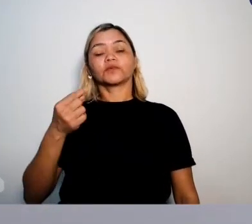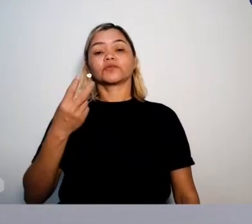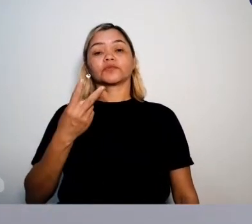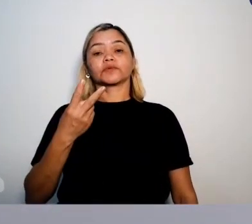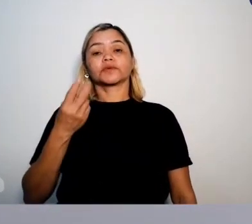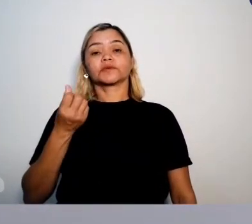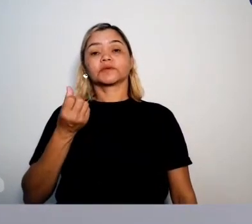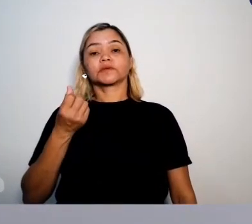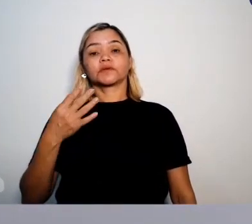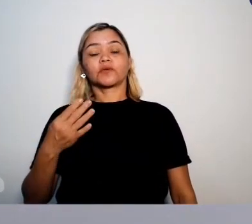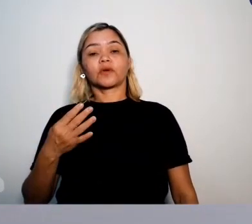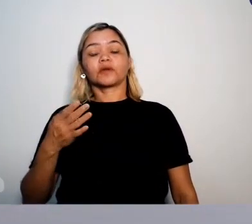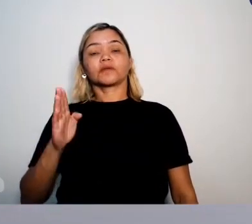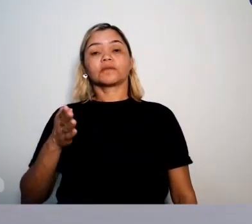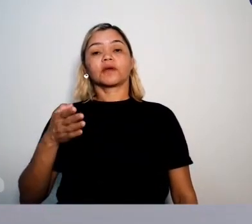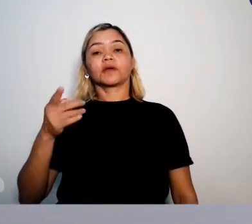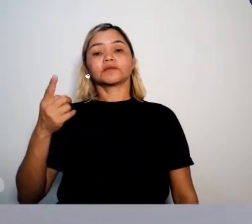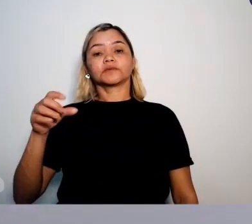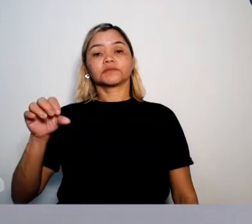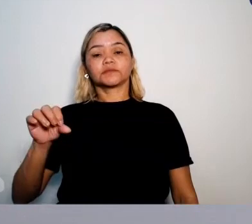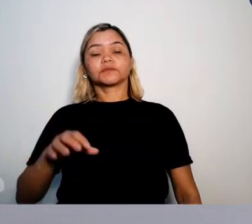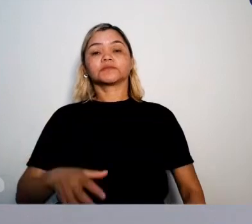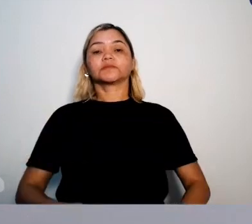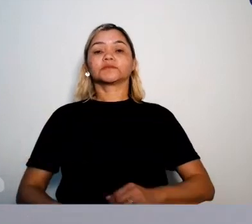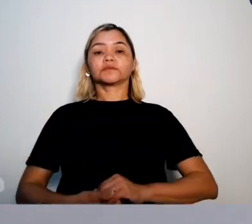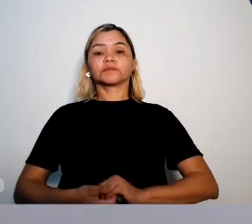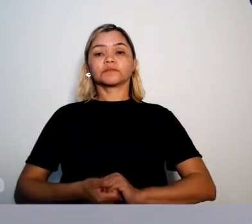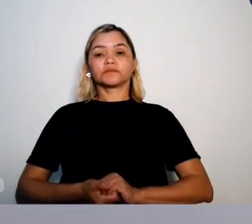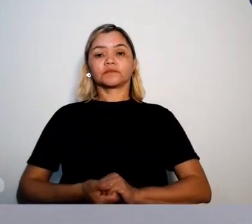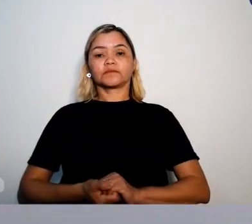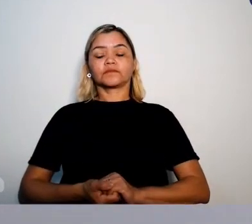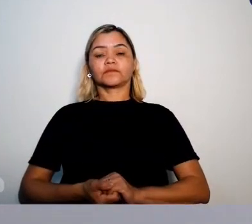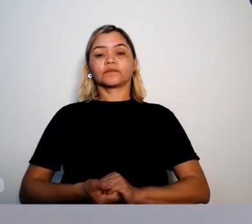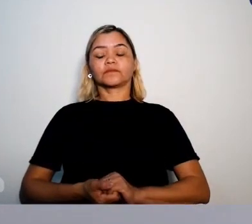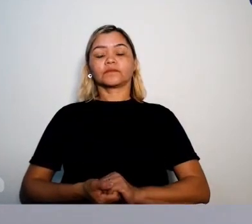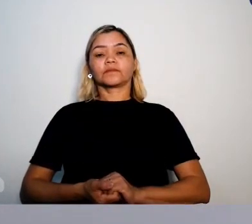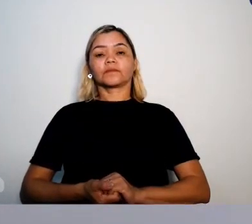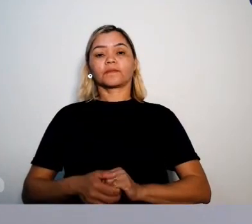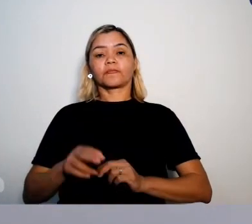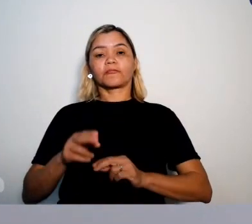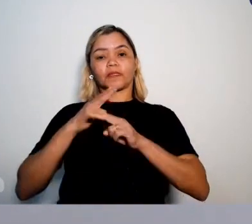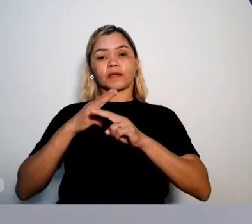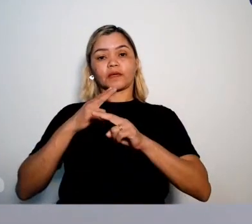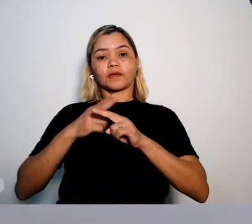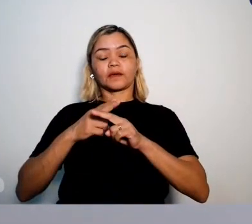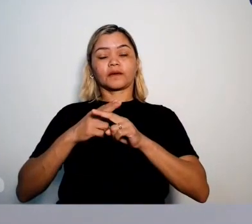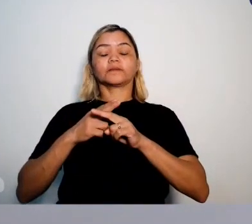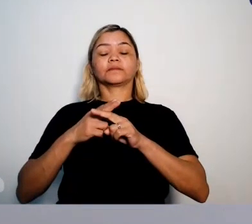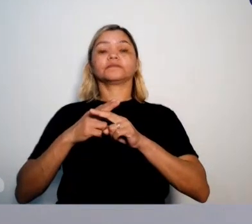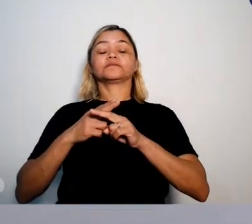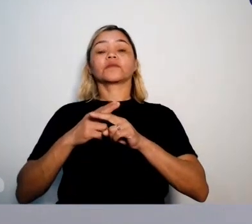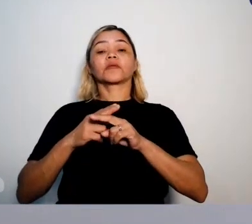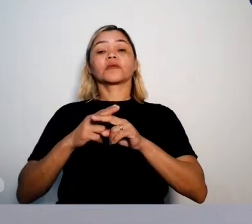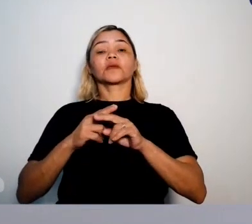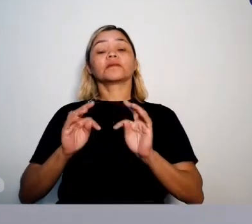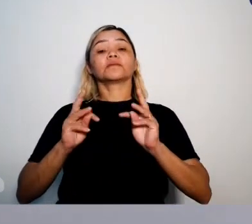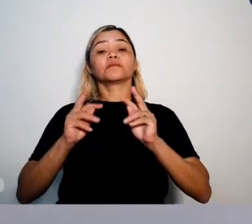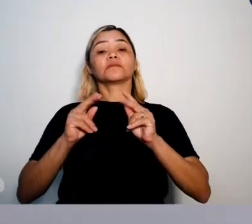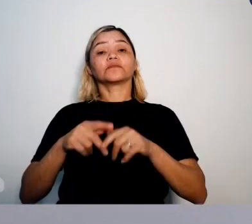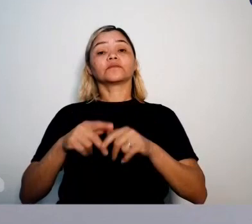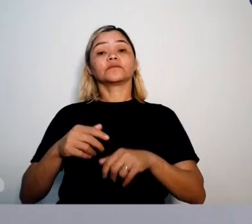1.264 de 2019. Da Caixa Econômica Federal, para presidente